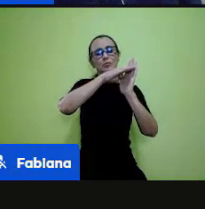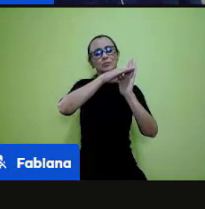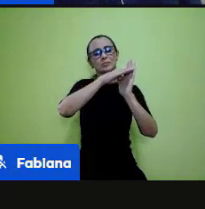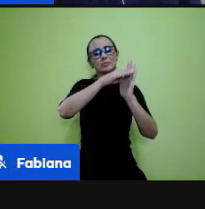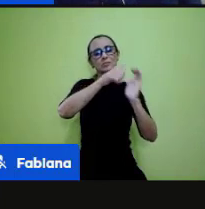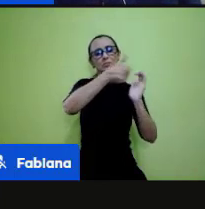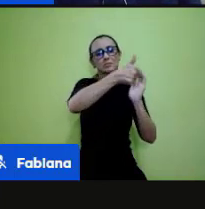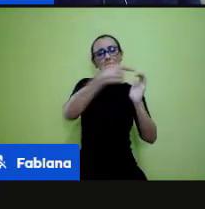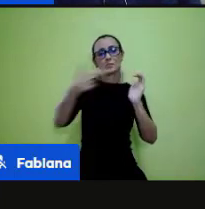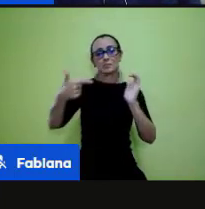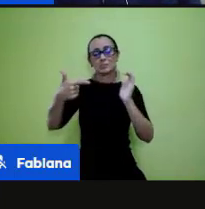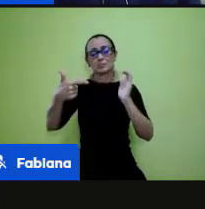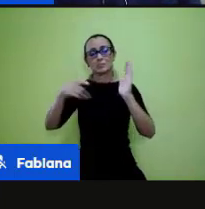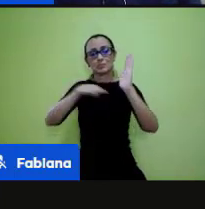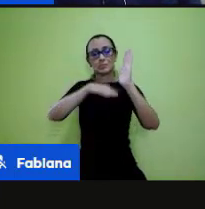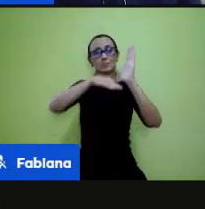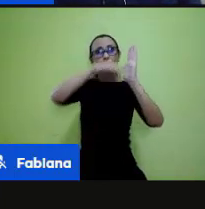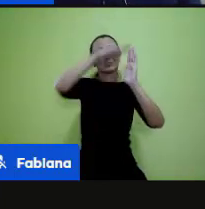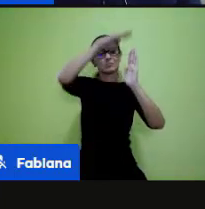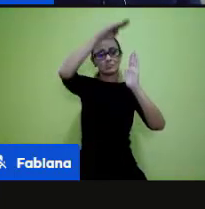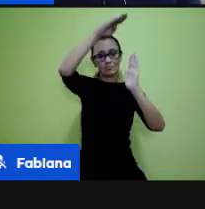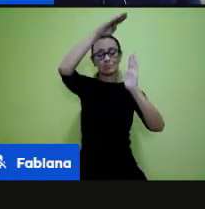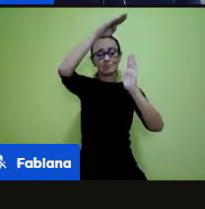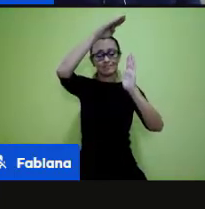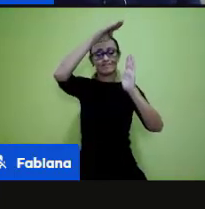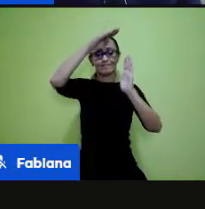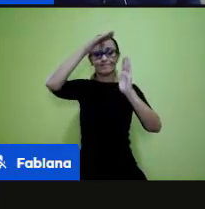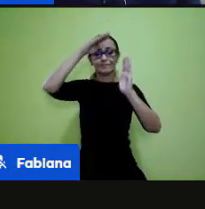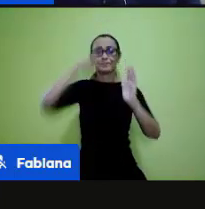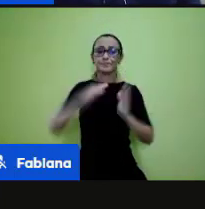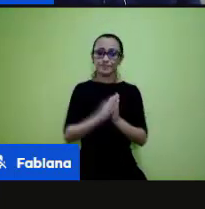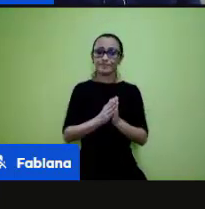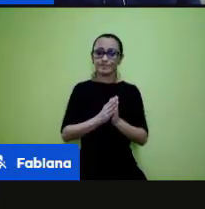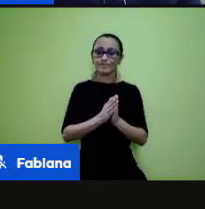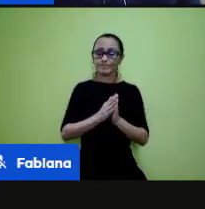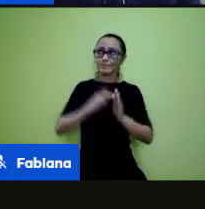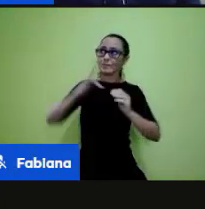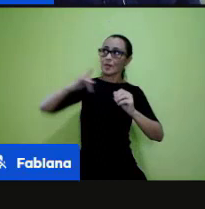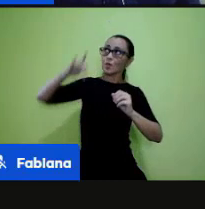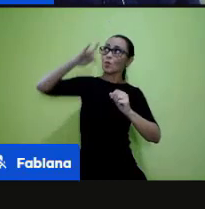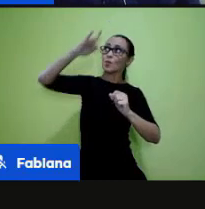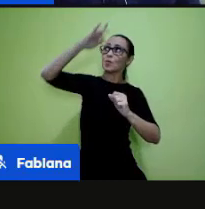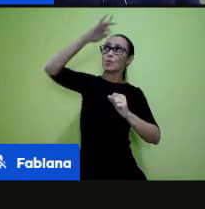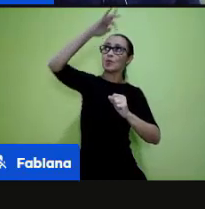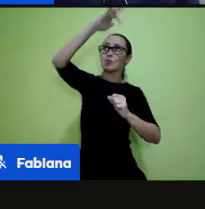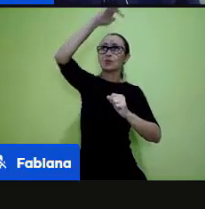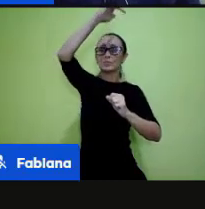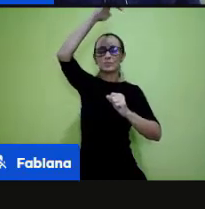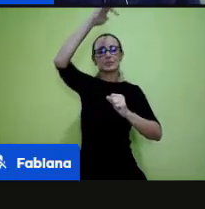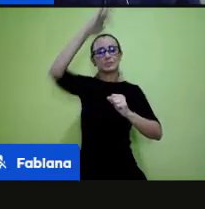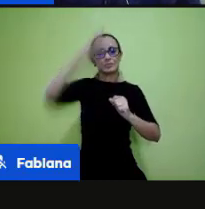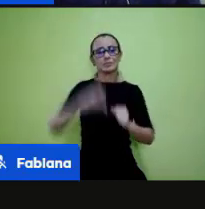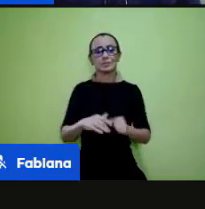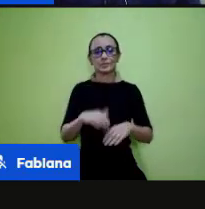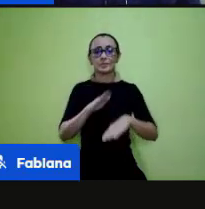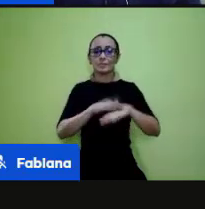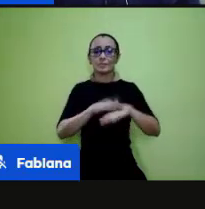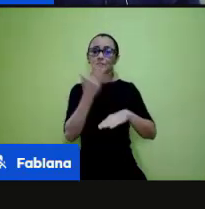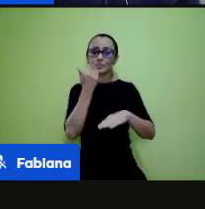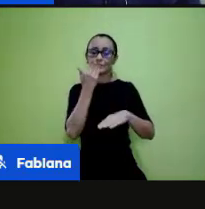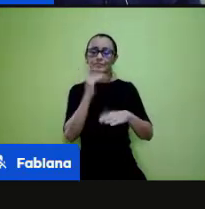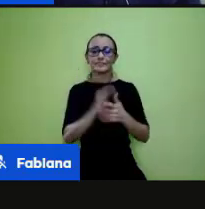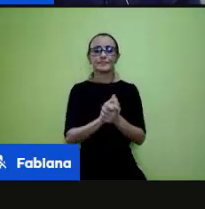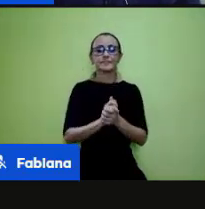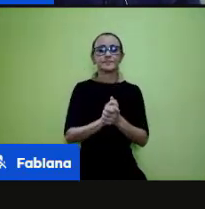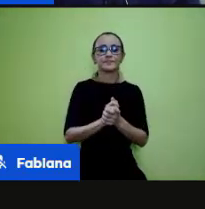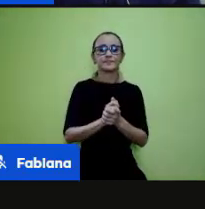ovos, ele tem uma autonomia de voo mais ampla do que para alimentação. 3 dias após a ingestão de sangue,